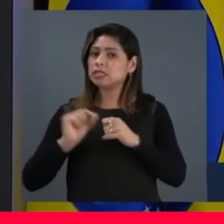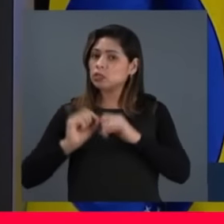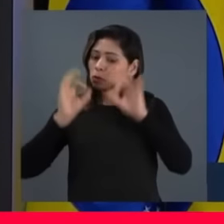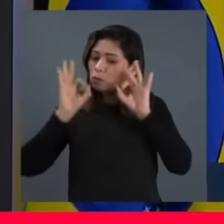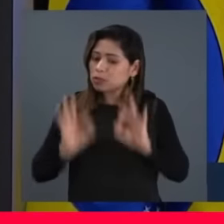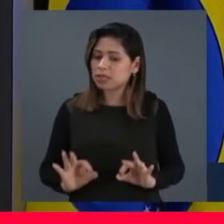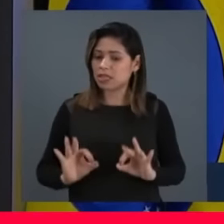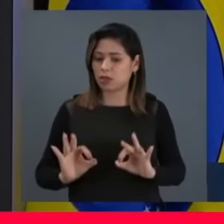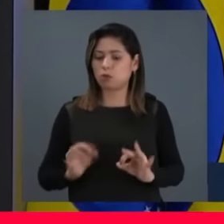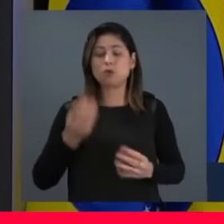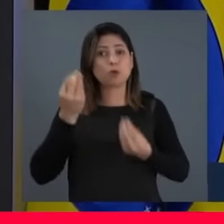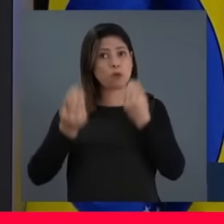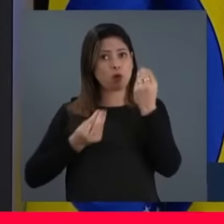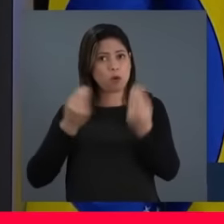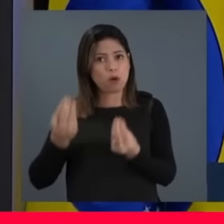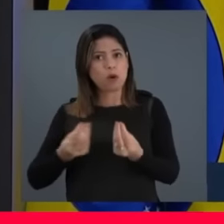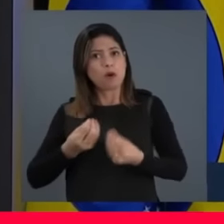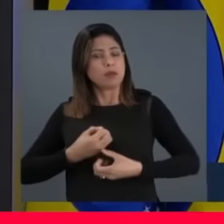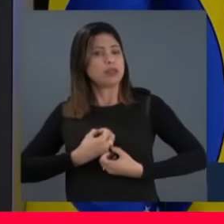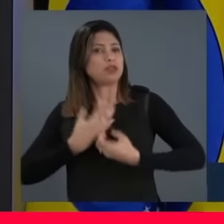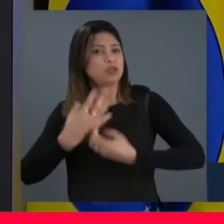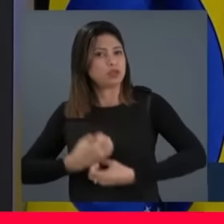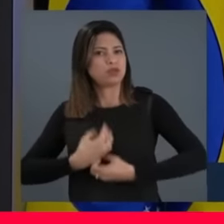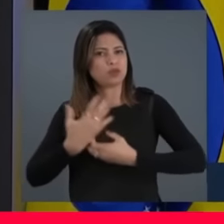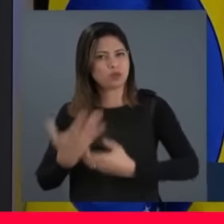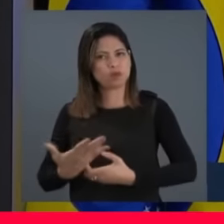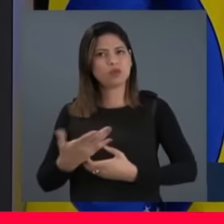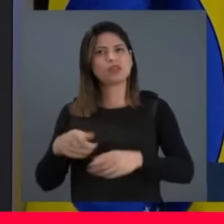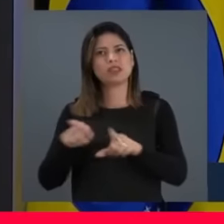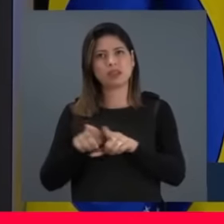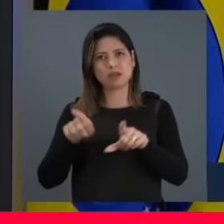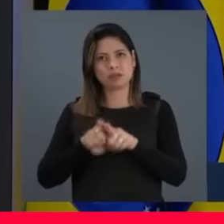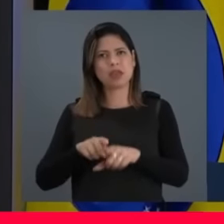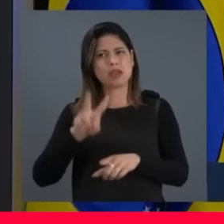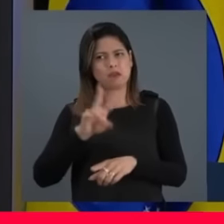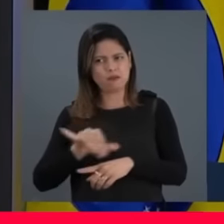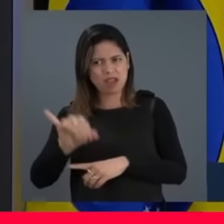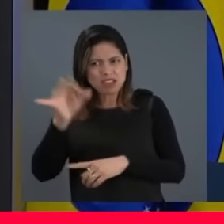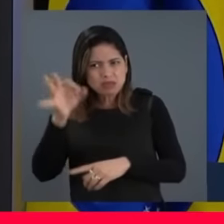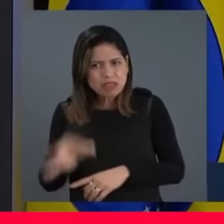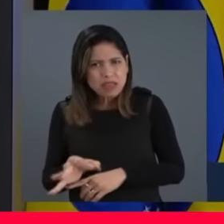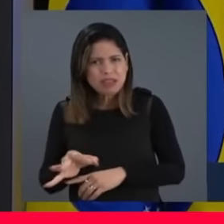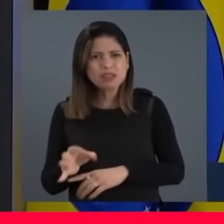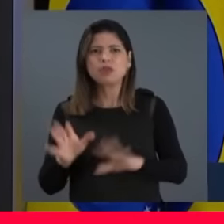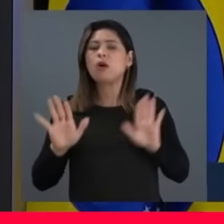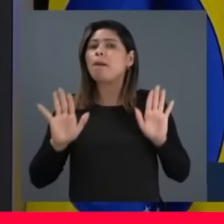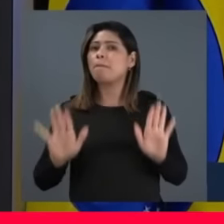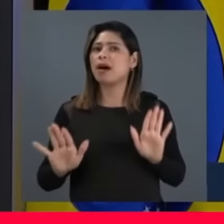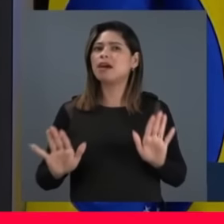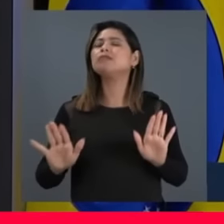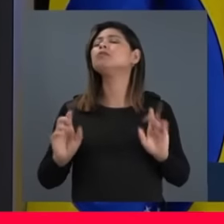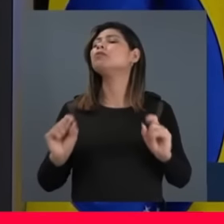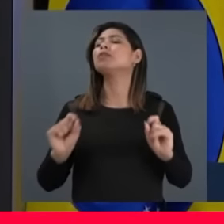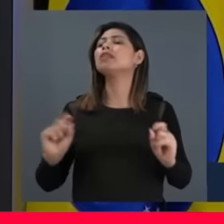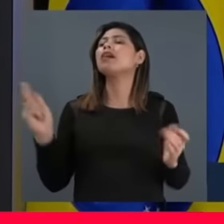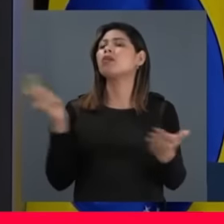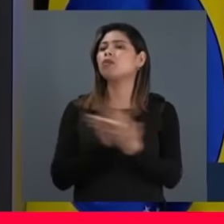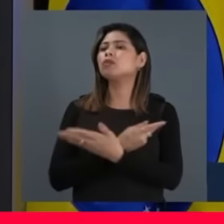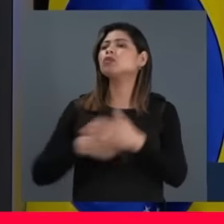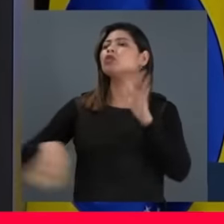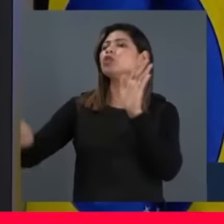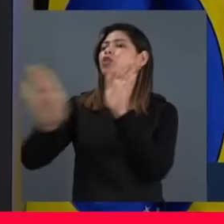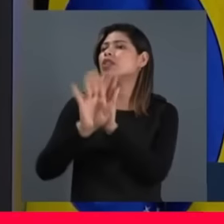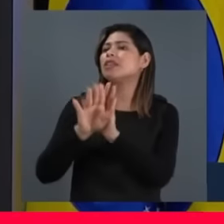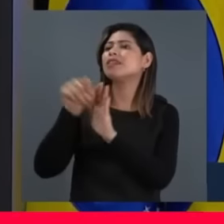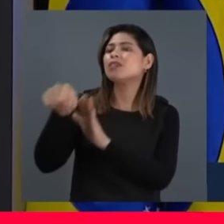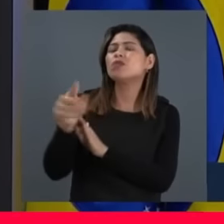discurso na retórica no diz que vai tá tudo certo mas o que efetivamente está chegando lá na ponta é